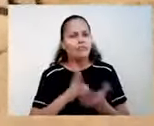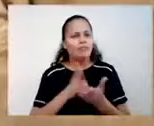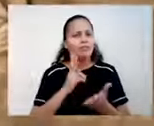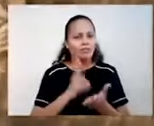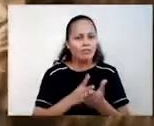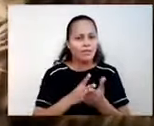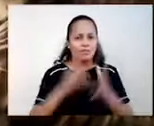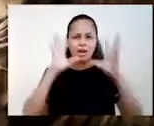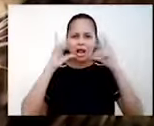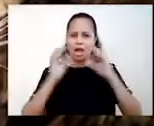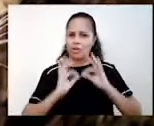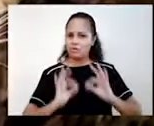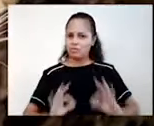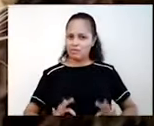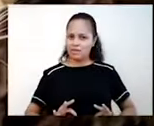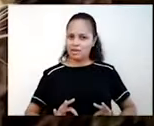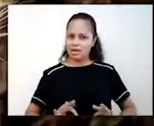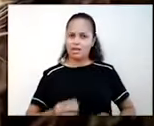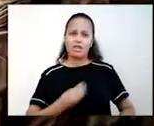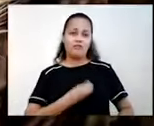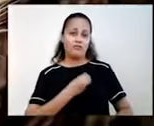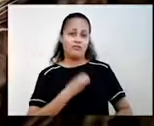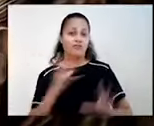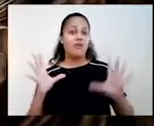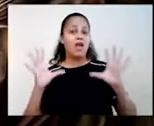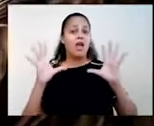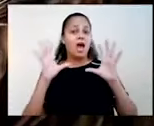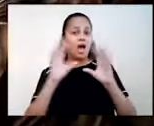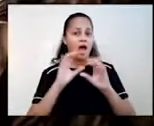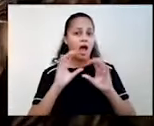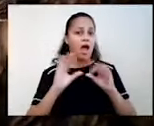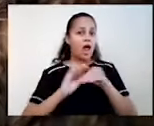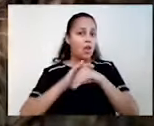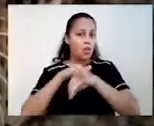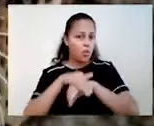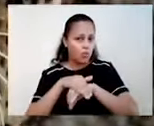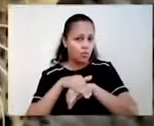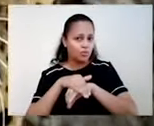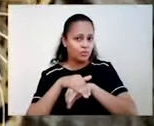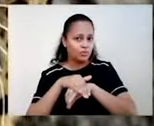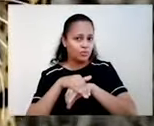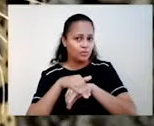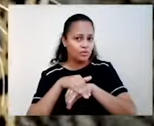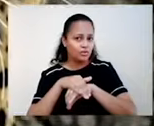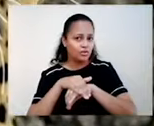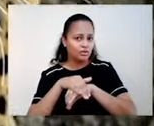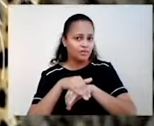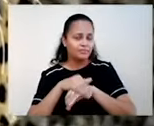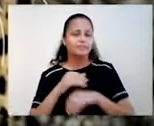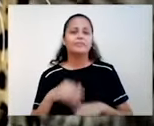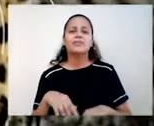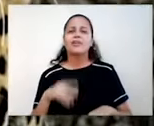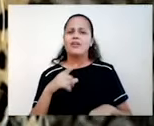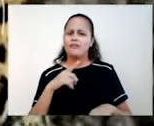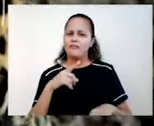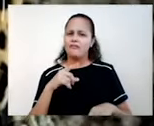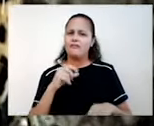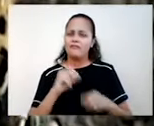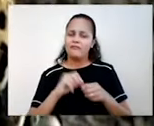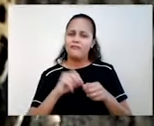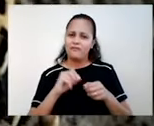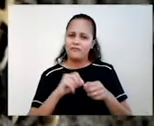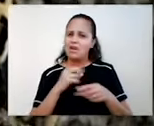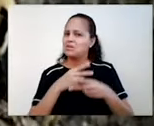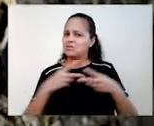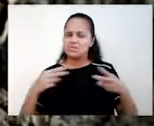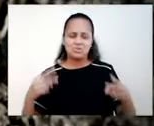Frequentemente, a onça-pintada é descrita como um animal noturno, mas é mais especificamente crepuscular, ou seja, tem seu pico de